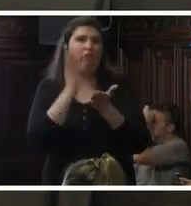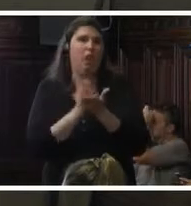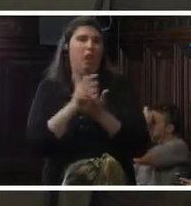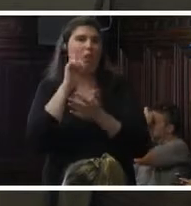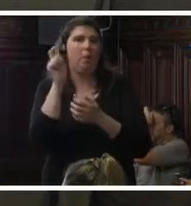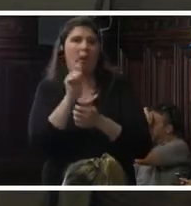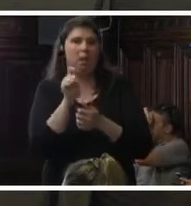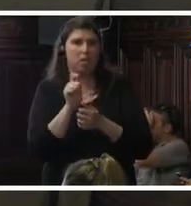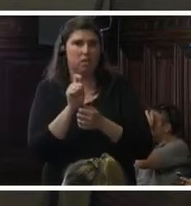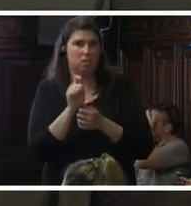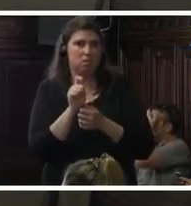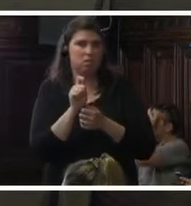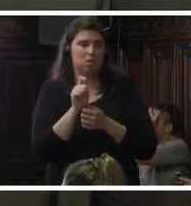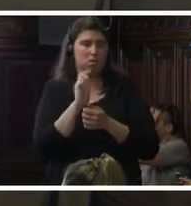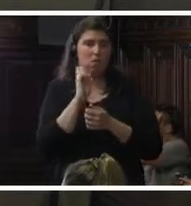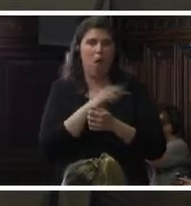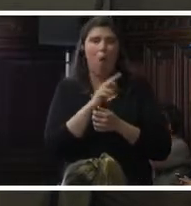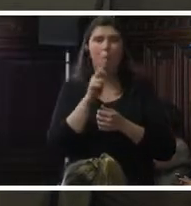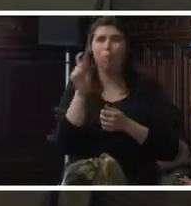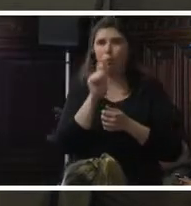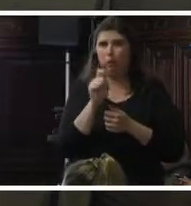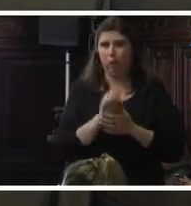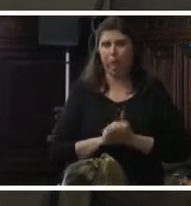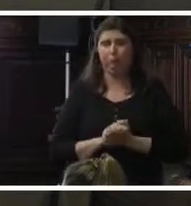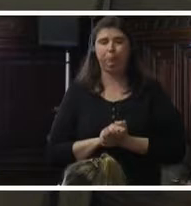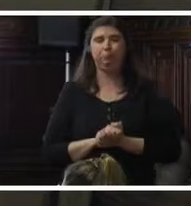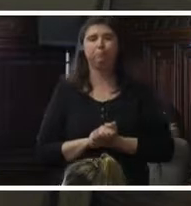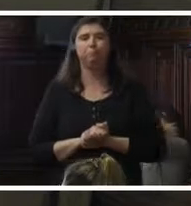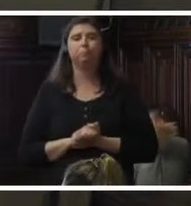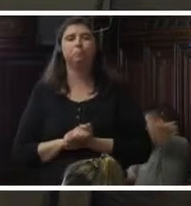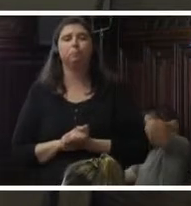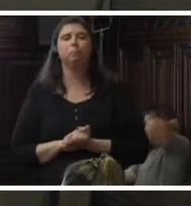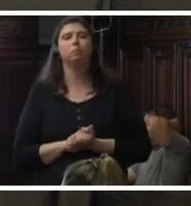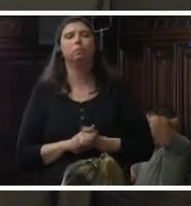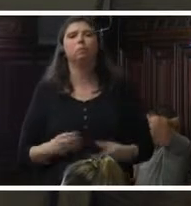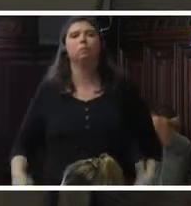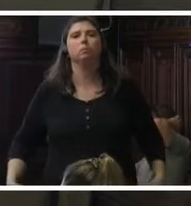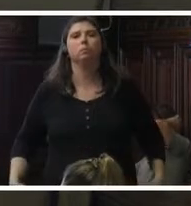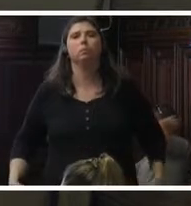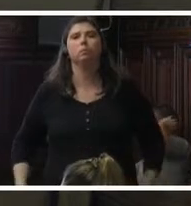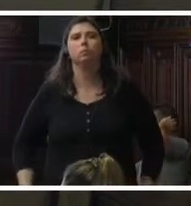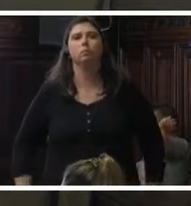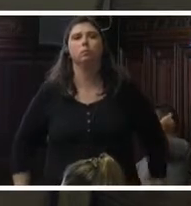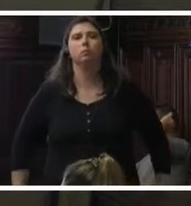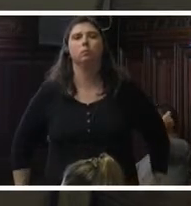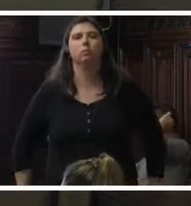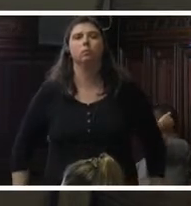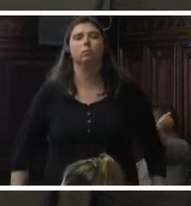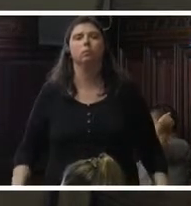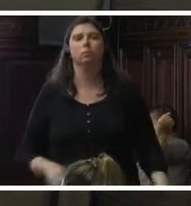Ok. I now invite my sister commissioner for her intervention. Oh, you wish to see you're